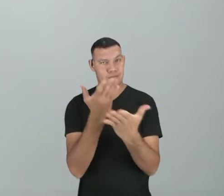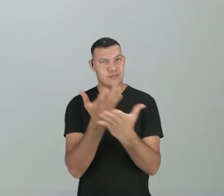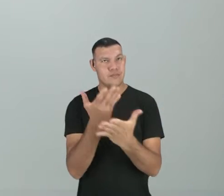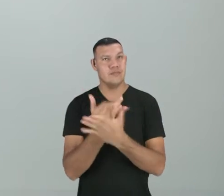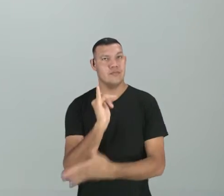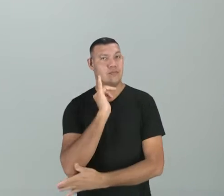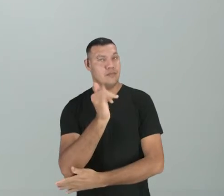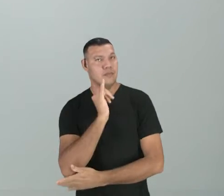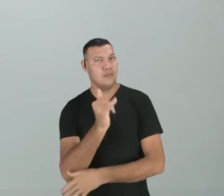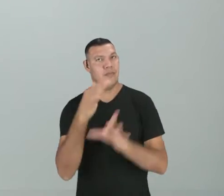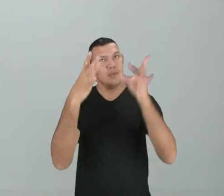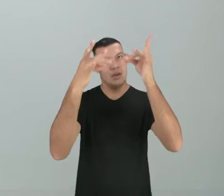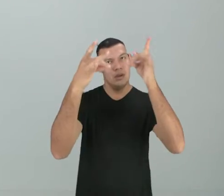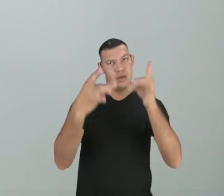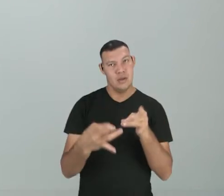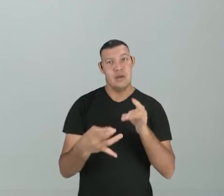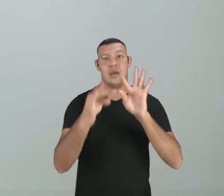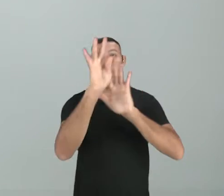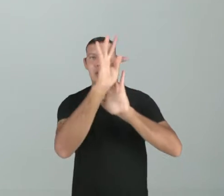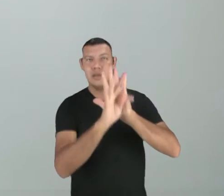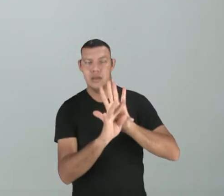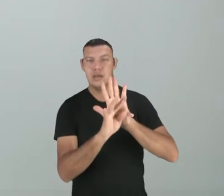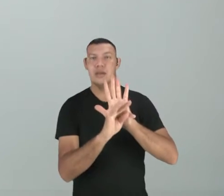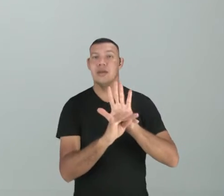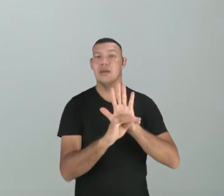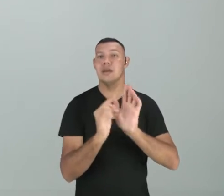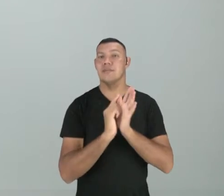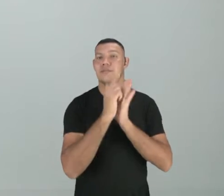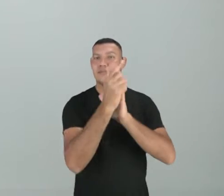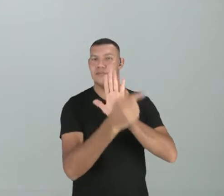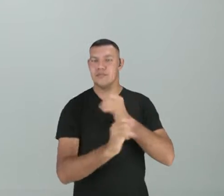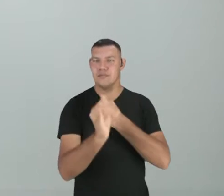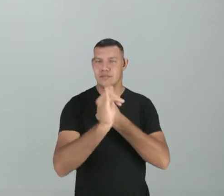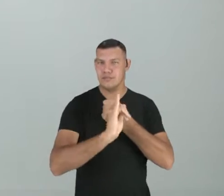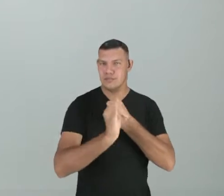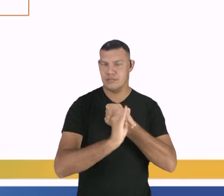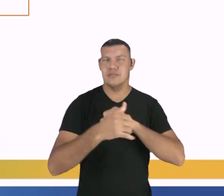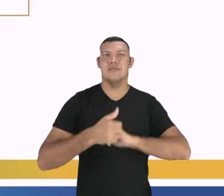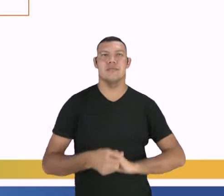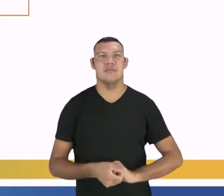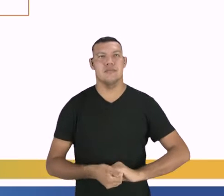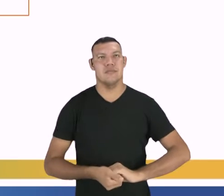em textos do gênero crônica. Vamos entender um pouquinho.